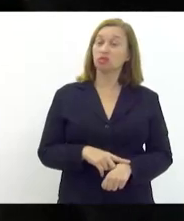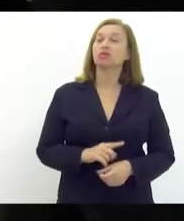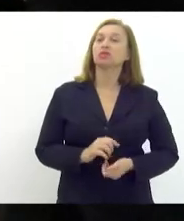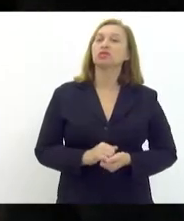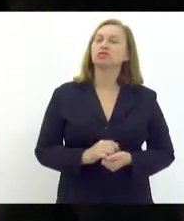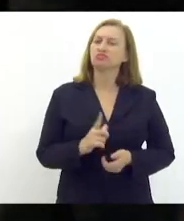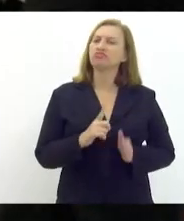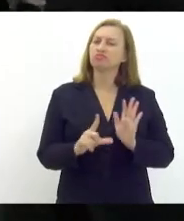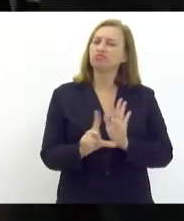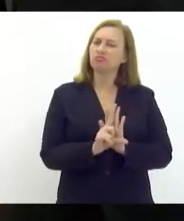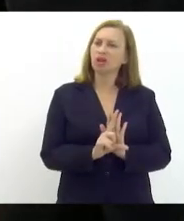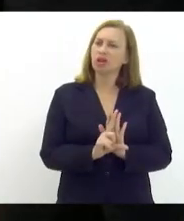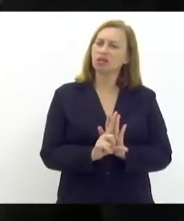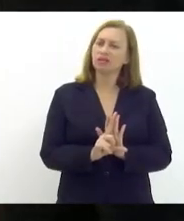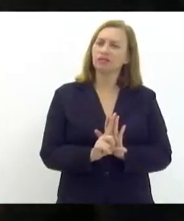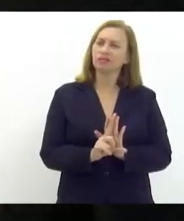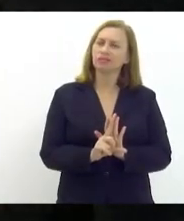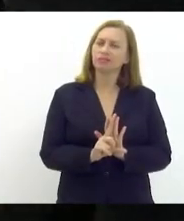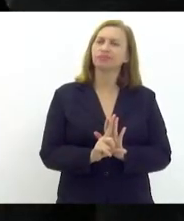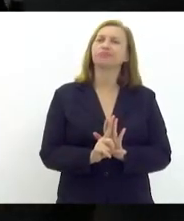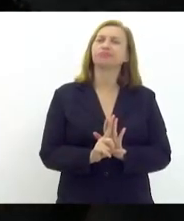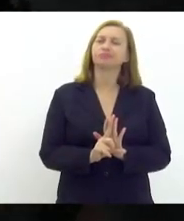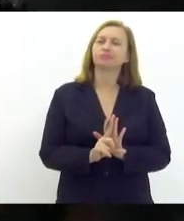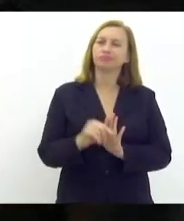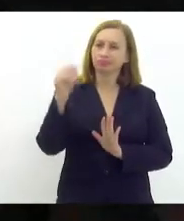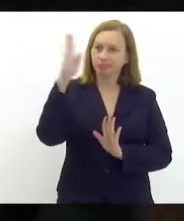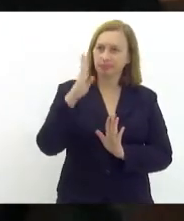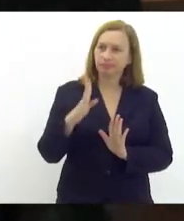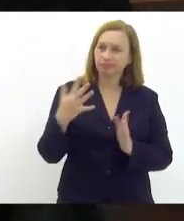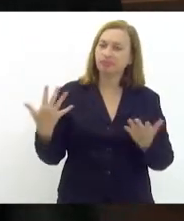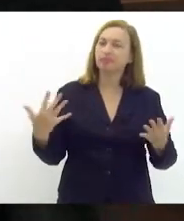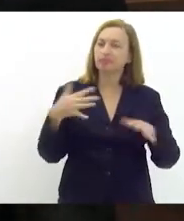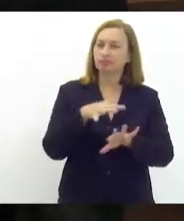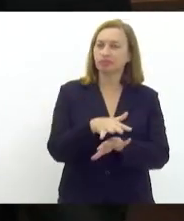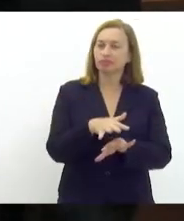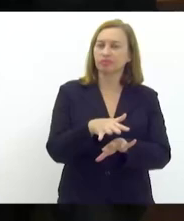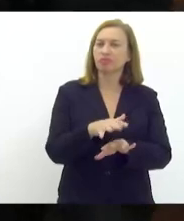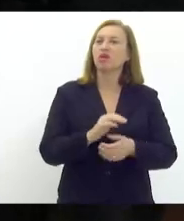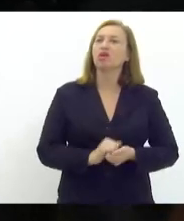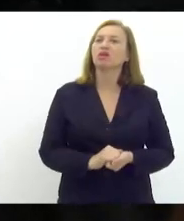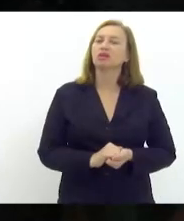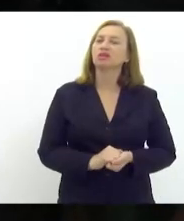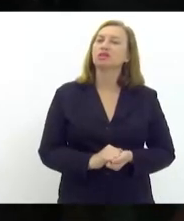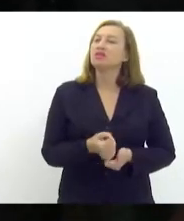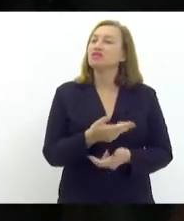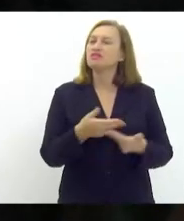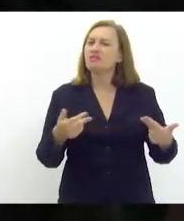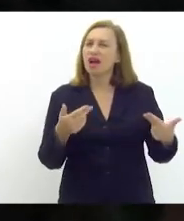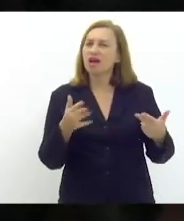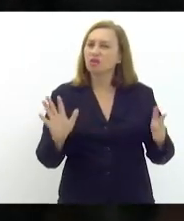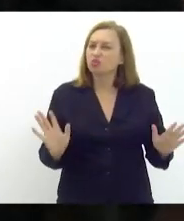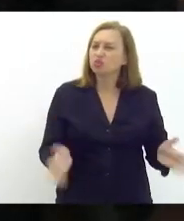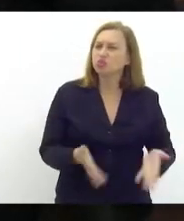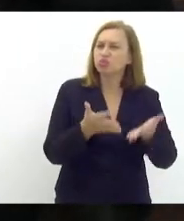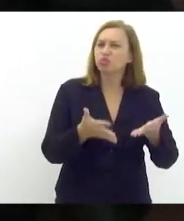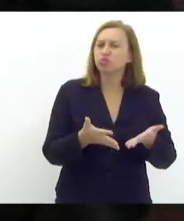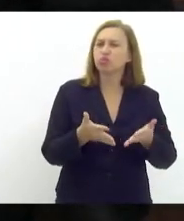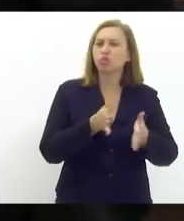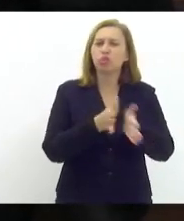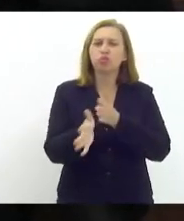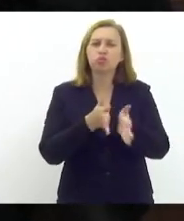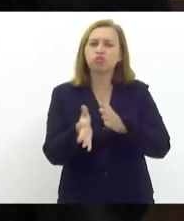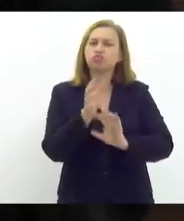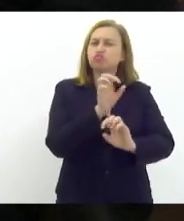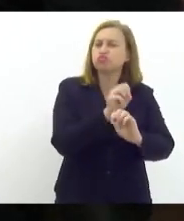vigor né é uma lei brasileira de inclusão onde nós temos uma série de iniciativas para garantir o acesso